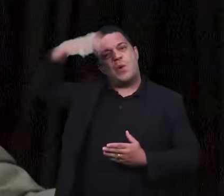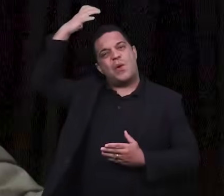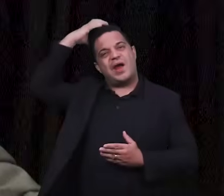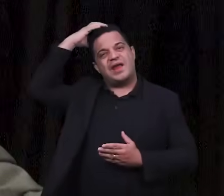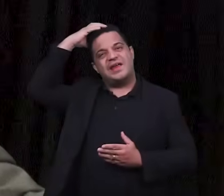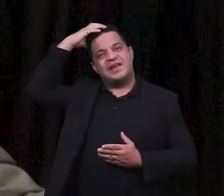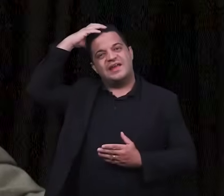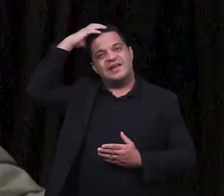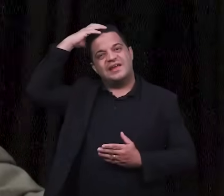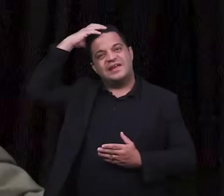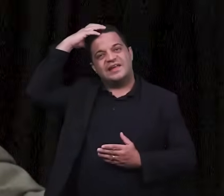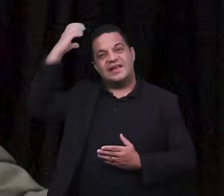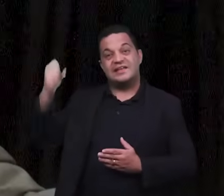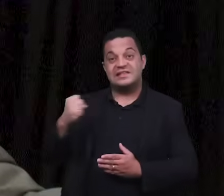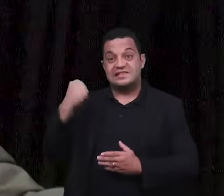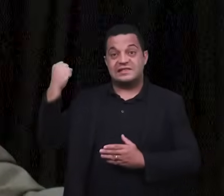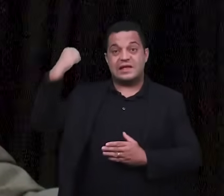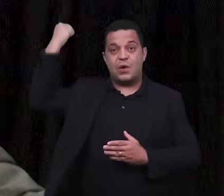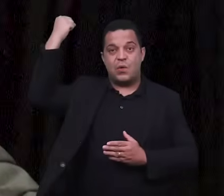Senhor,